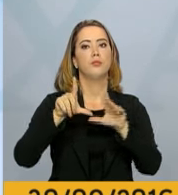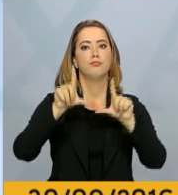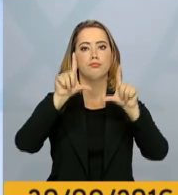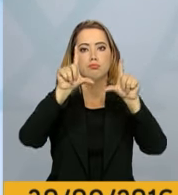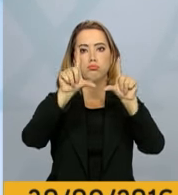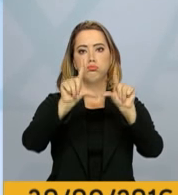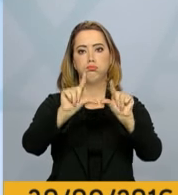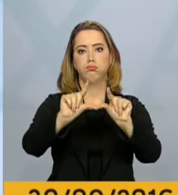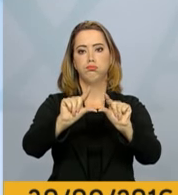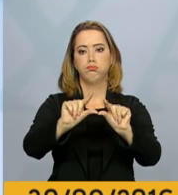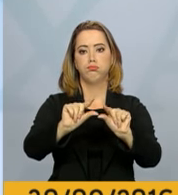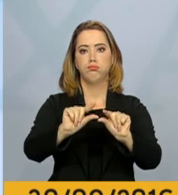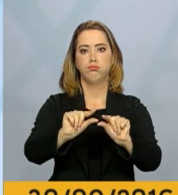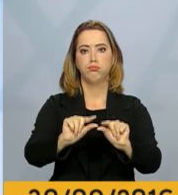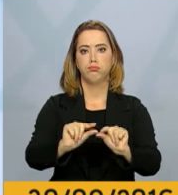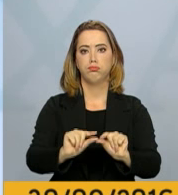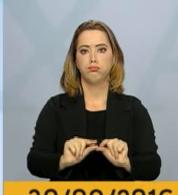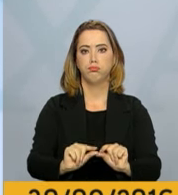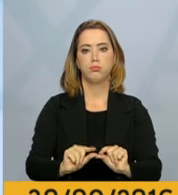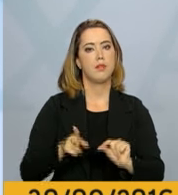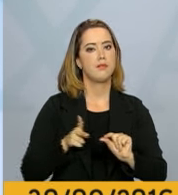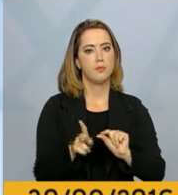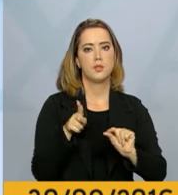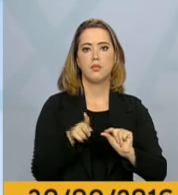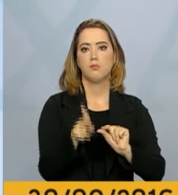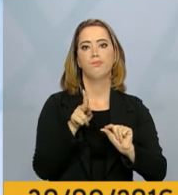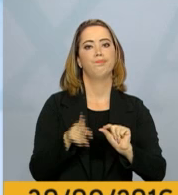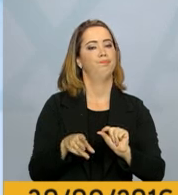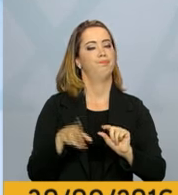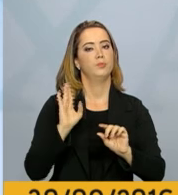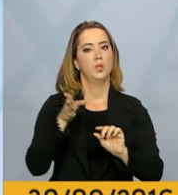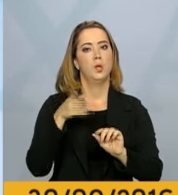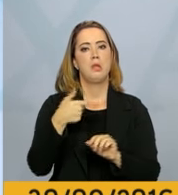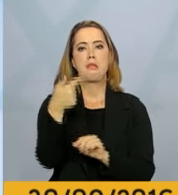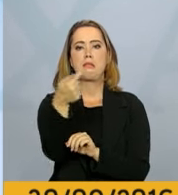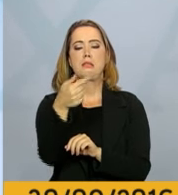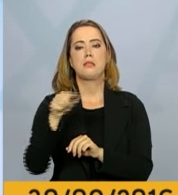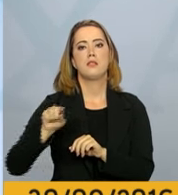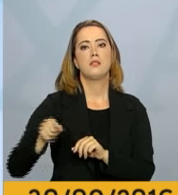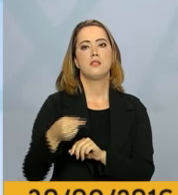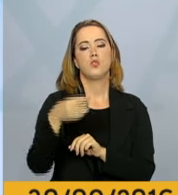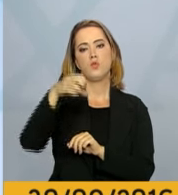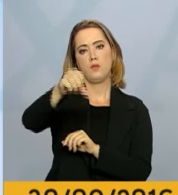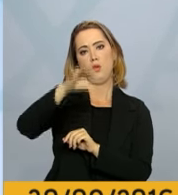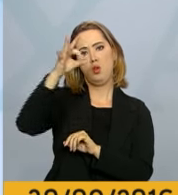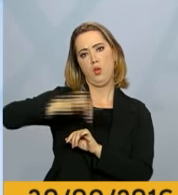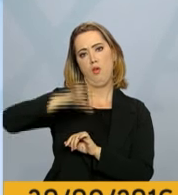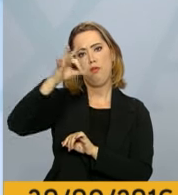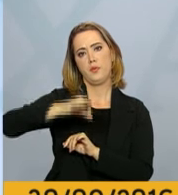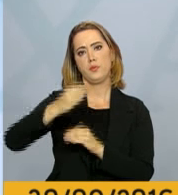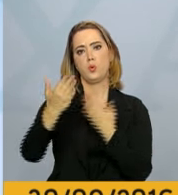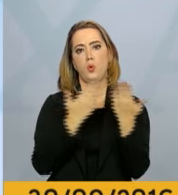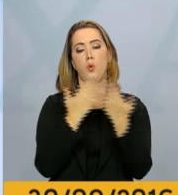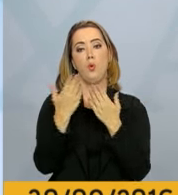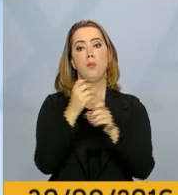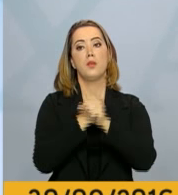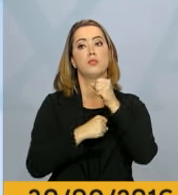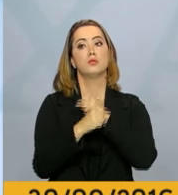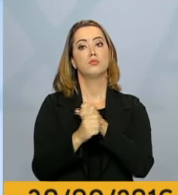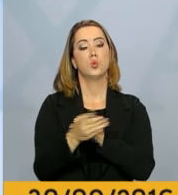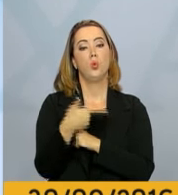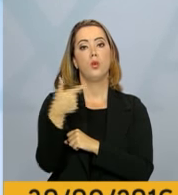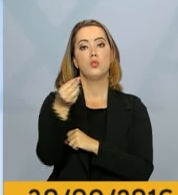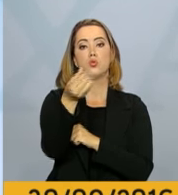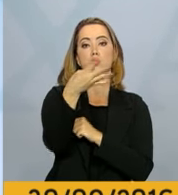PIB, chegando a uma retração preocupante de 7,9%, em relação ao primeiro trimestre de